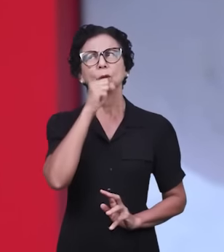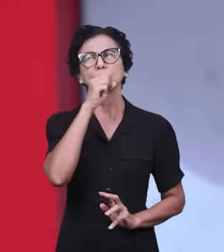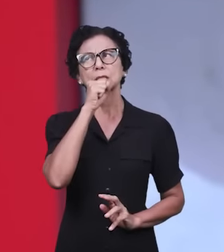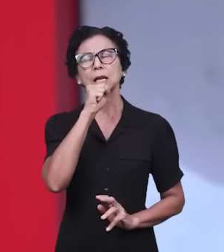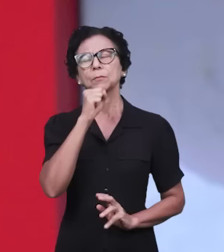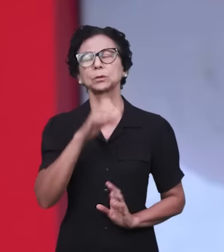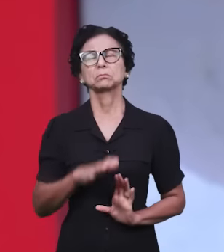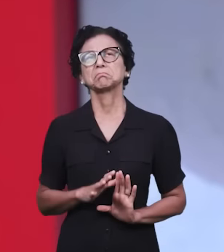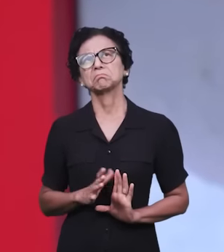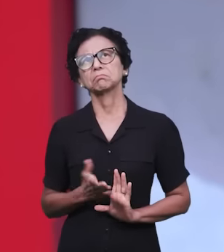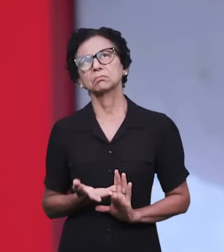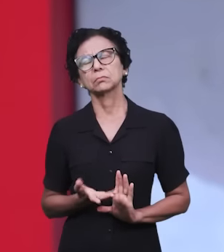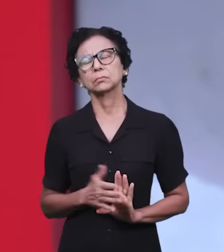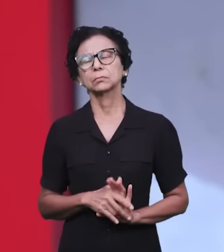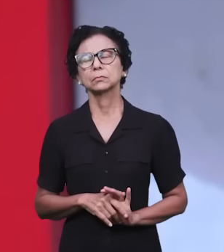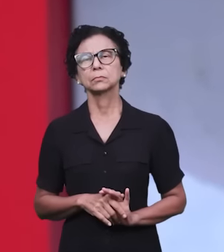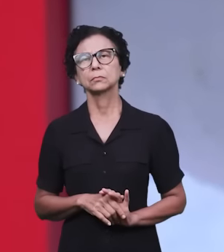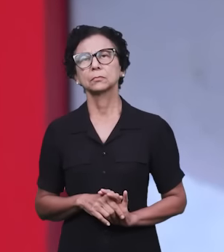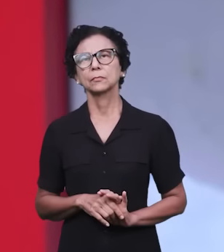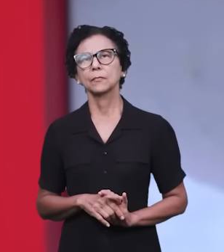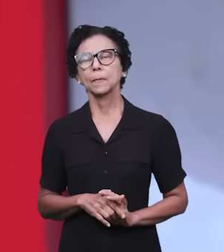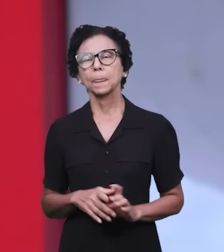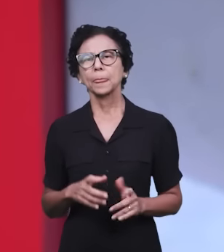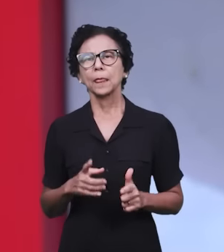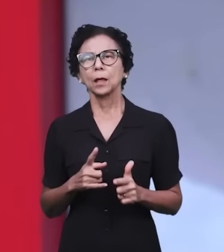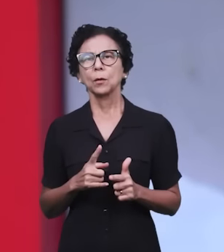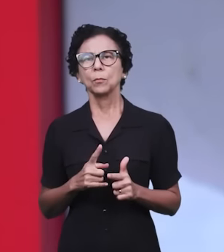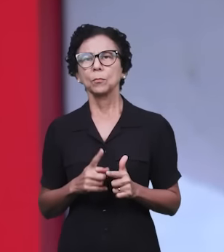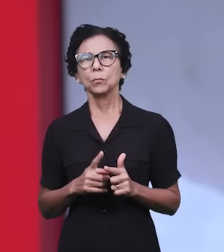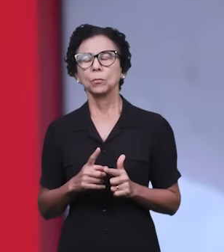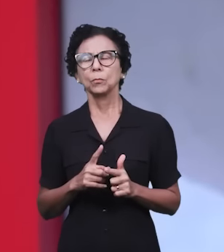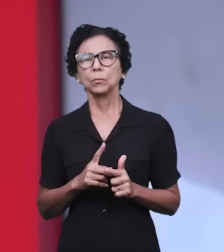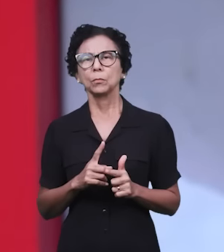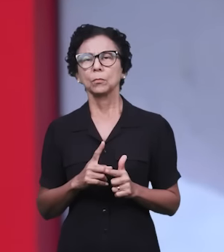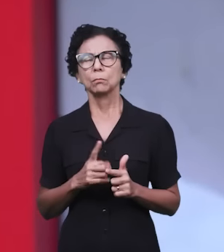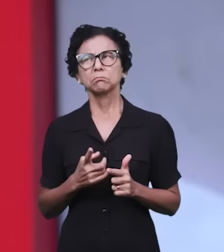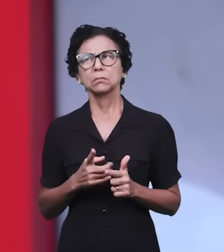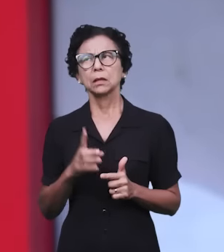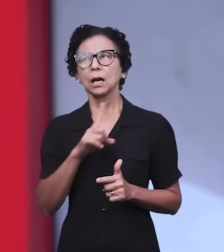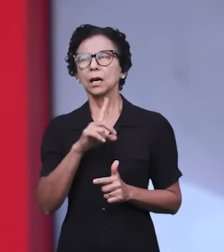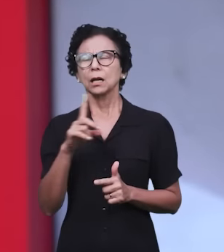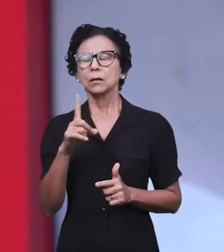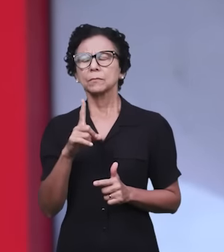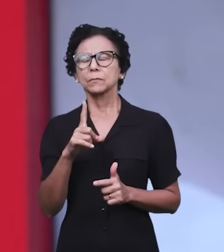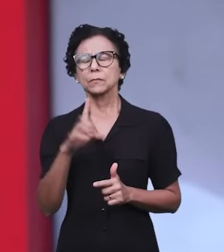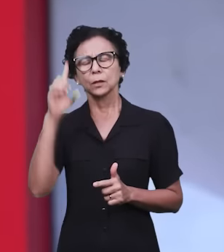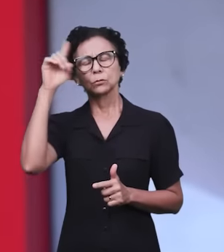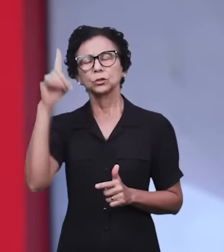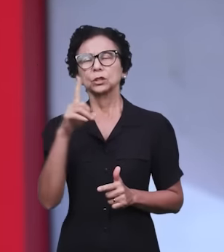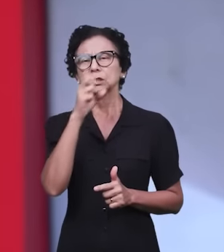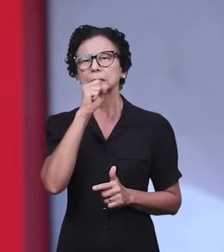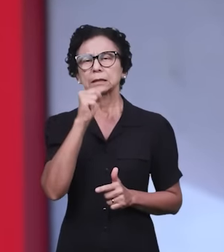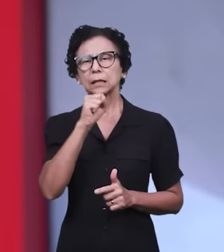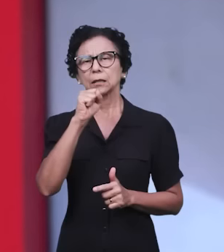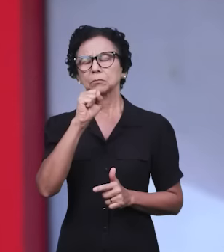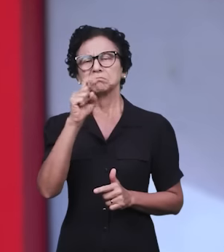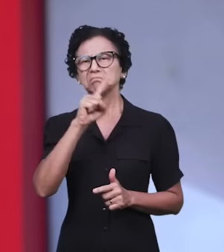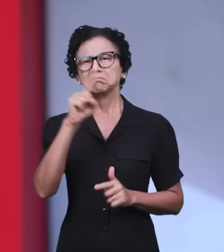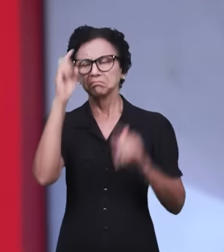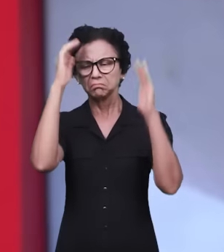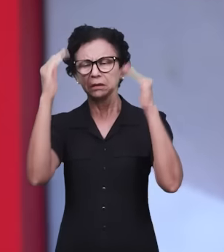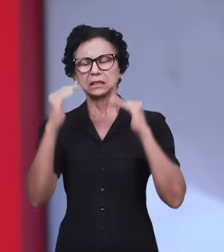queria colocar o seguinte, por que não se deve guardar o sábado? Eu vou colocar algumas questões bíblicas que a Bíblia orienta sobre esse